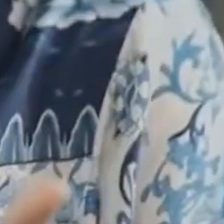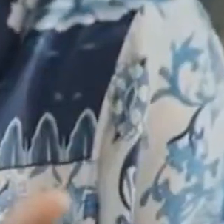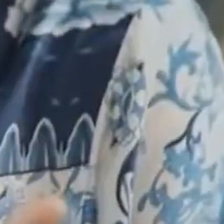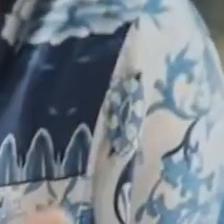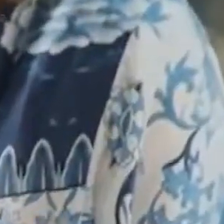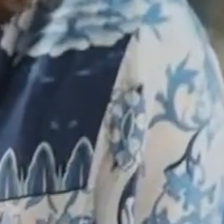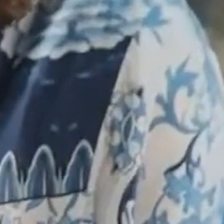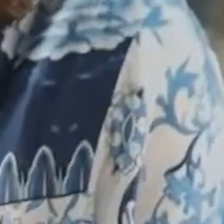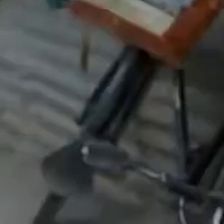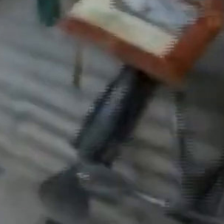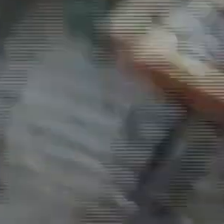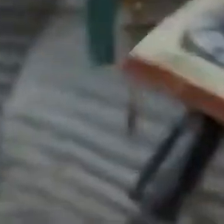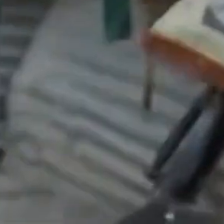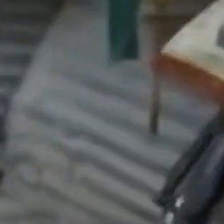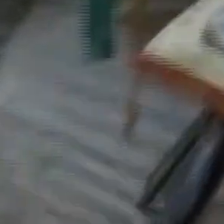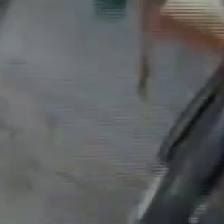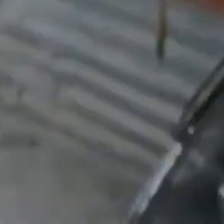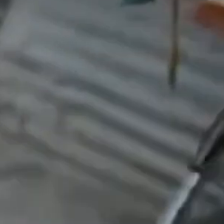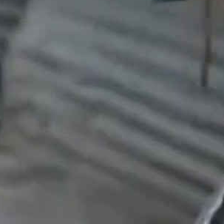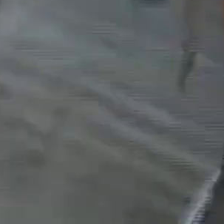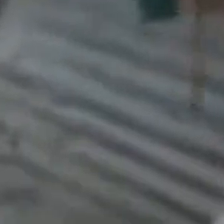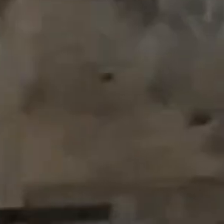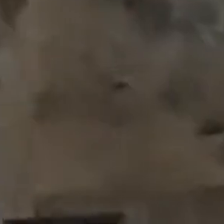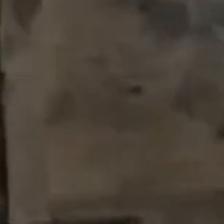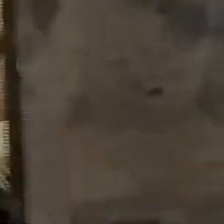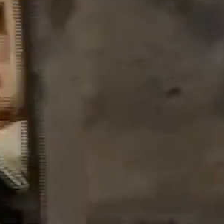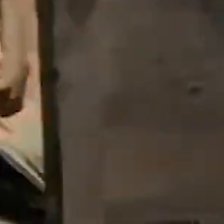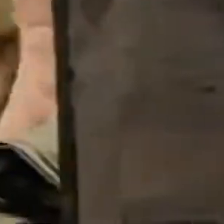começo da vida não é levado em conta?